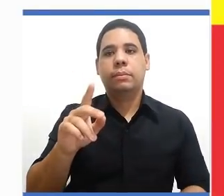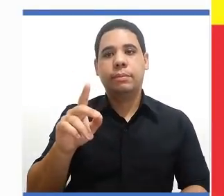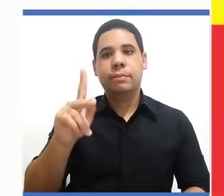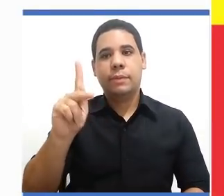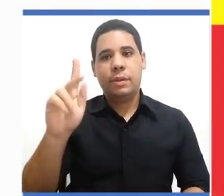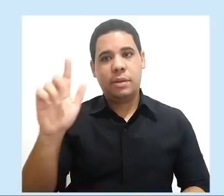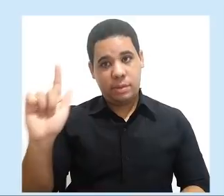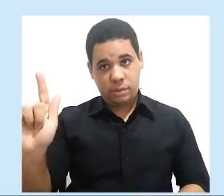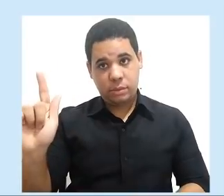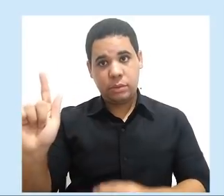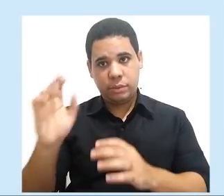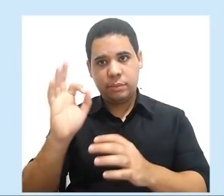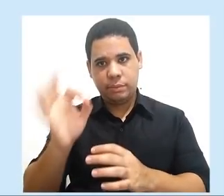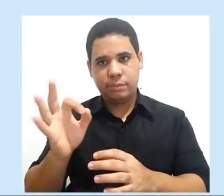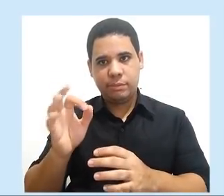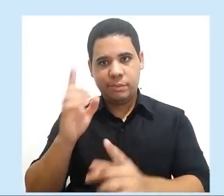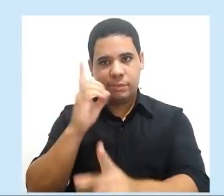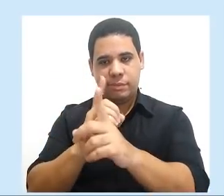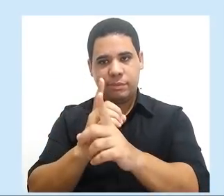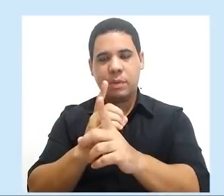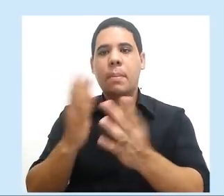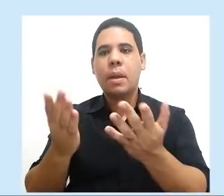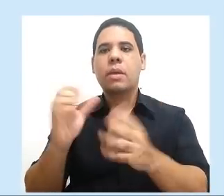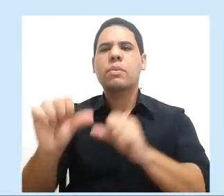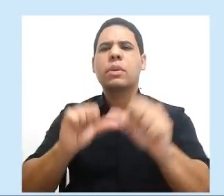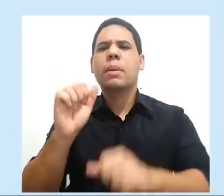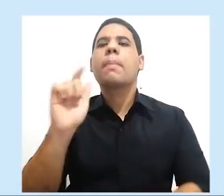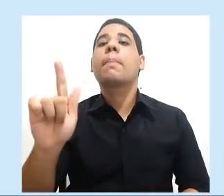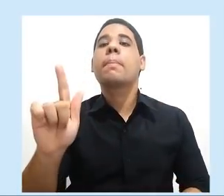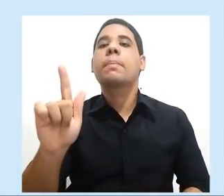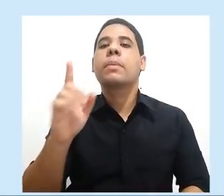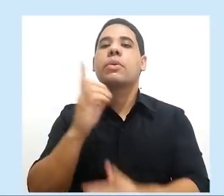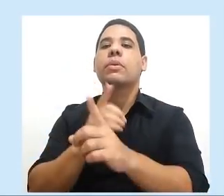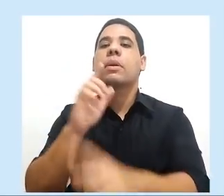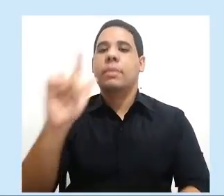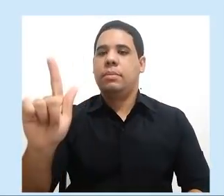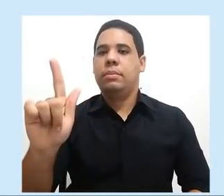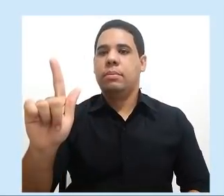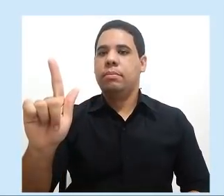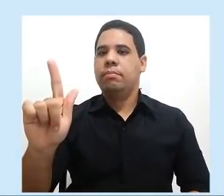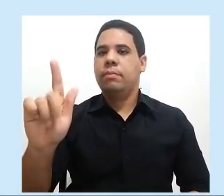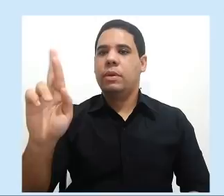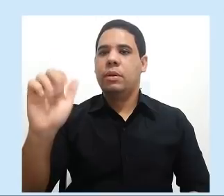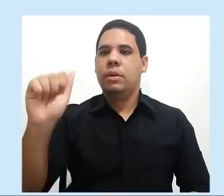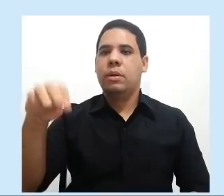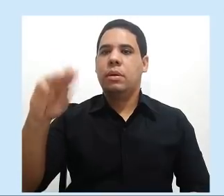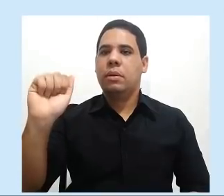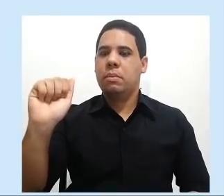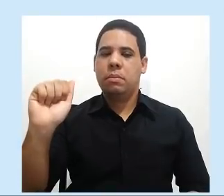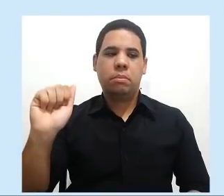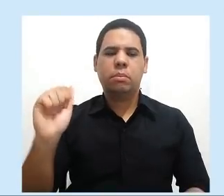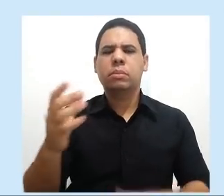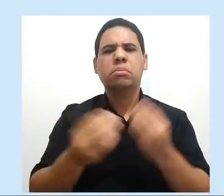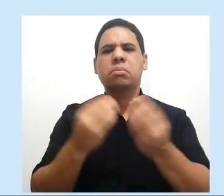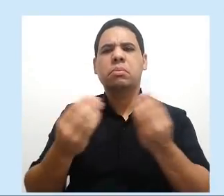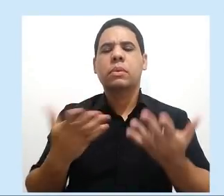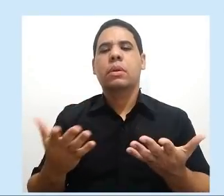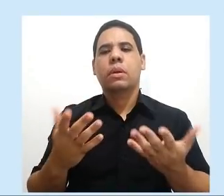em quilograma, ok, a gente achou. Mas vamos transformar para grama, para a gente treinar o processo aí.